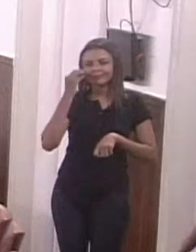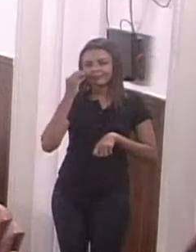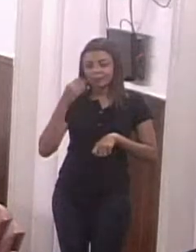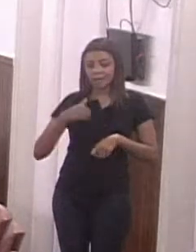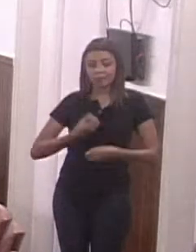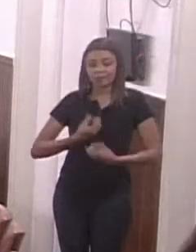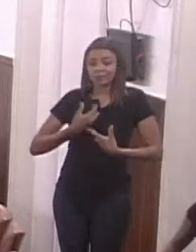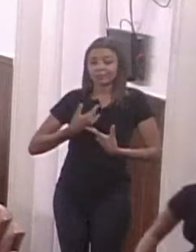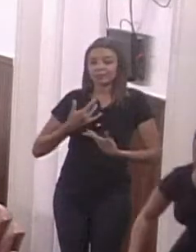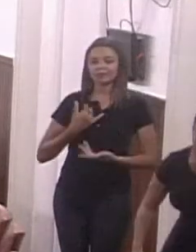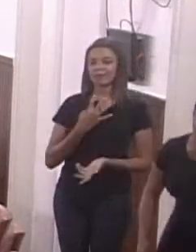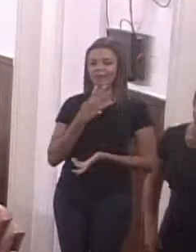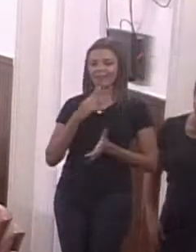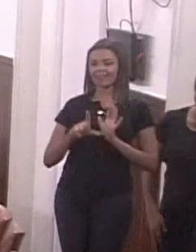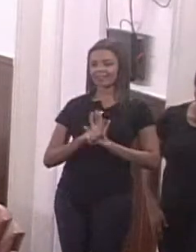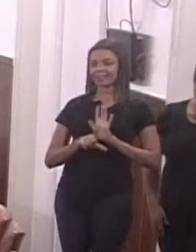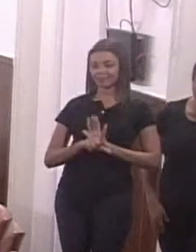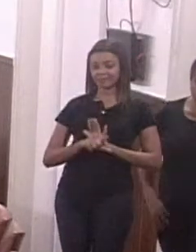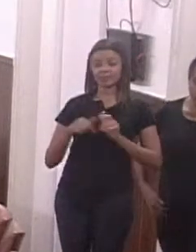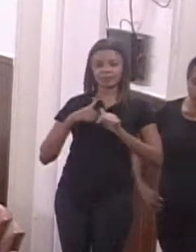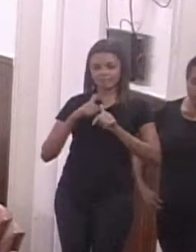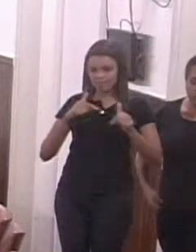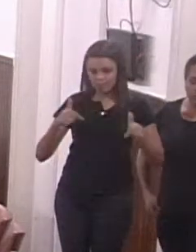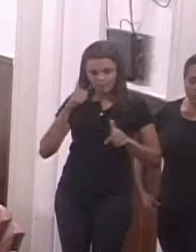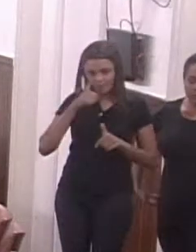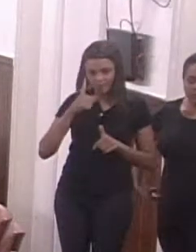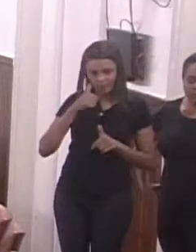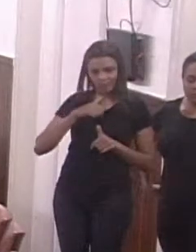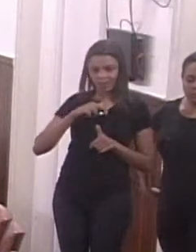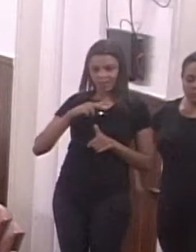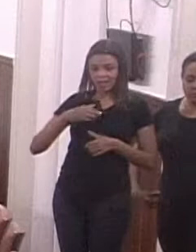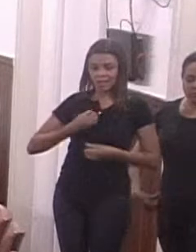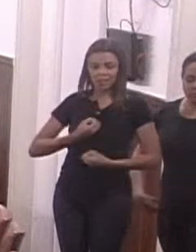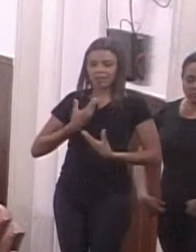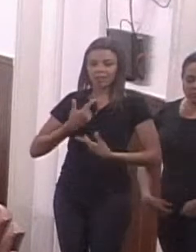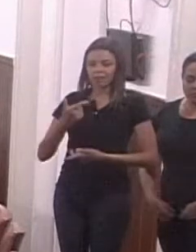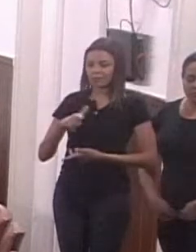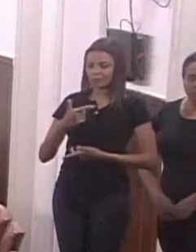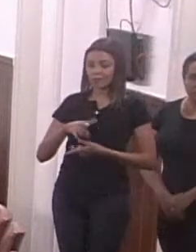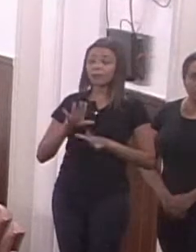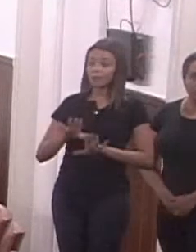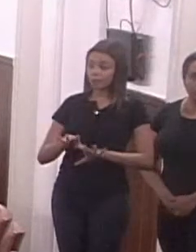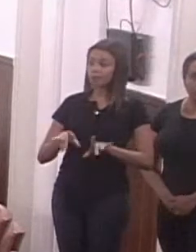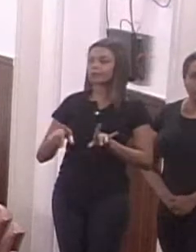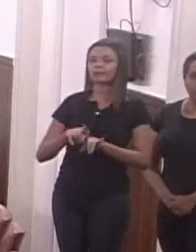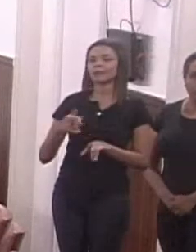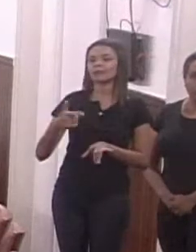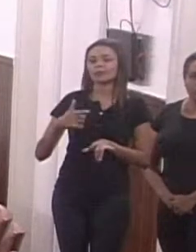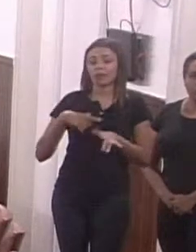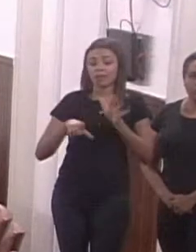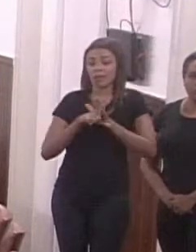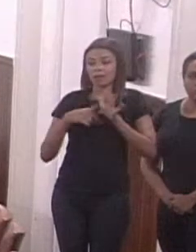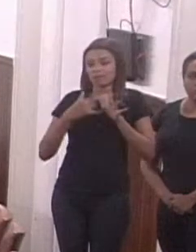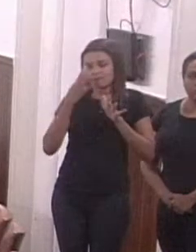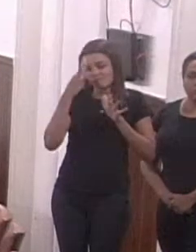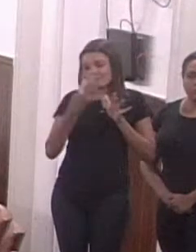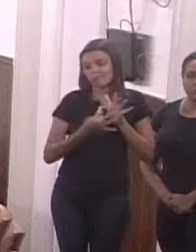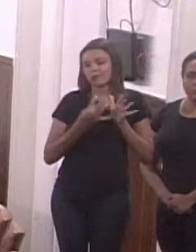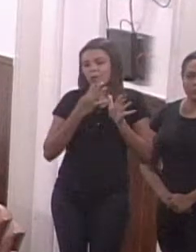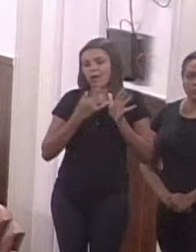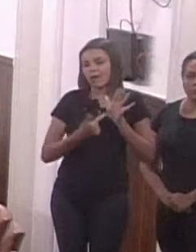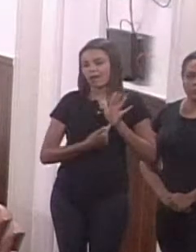relação a esse assunto. Então, a maioria das mulheres não só não fala sobre isso, mas elas também não têm meios legais de se